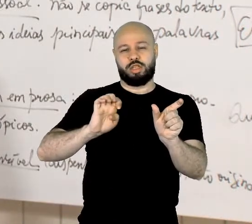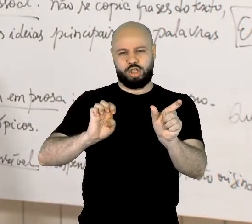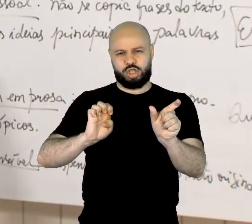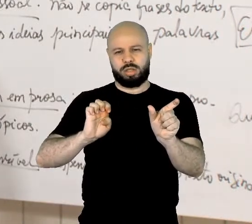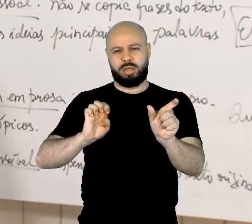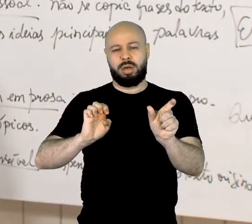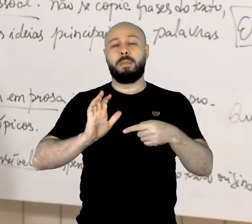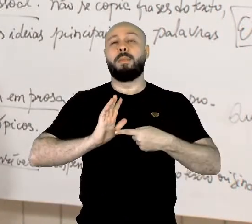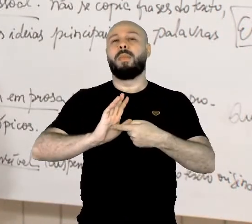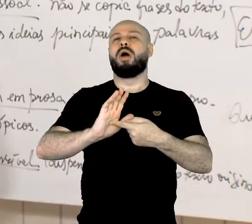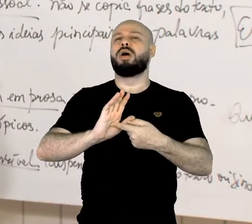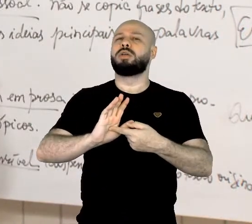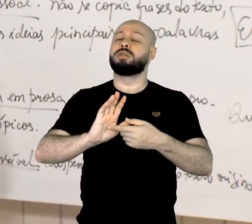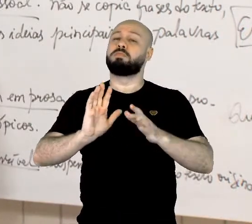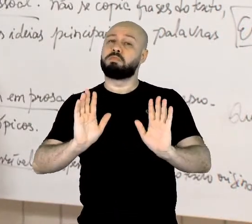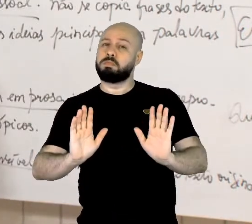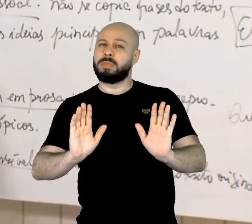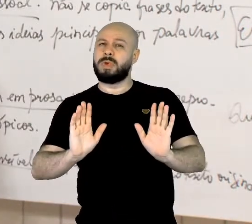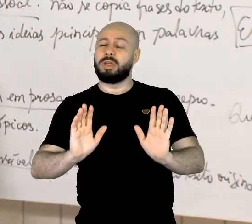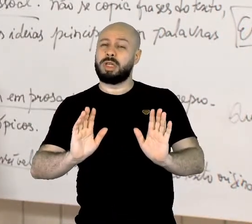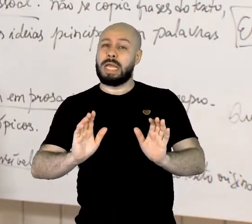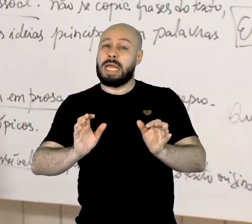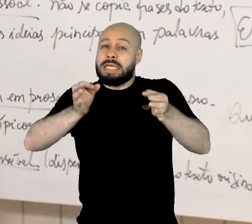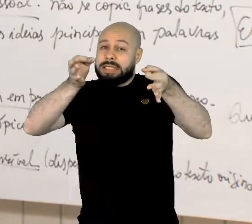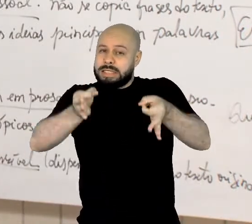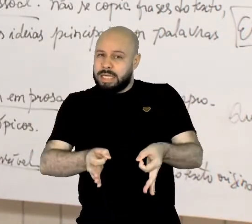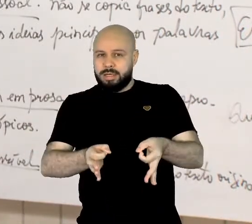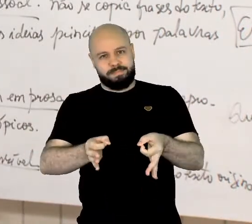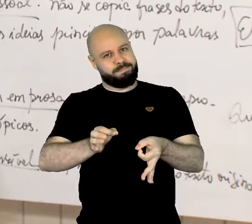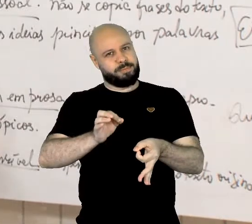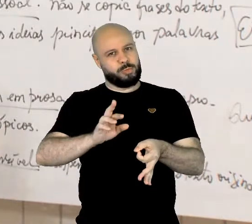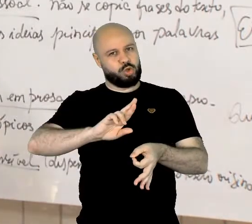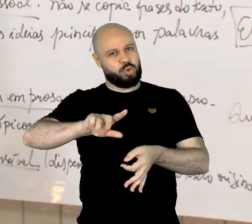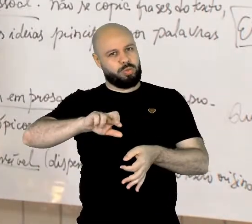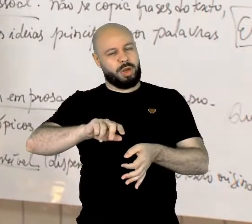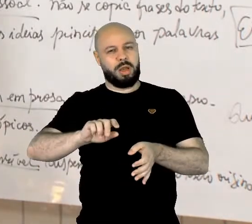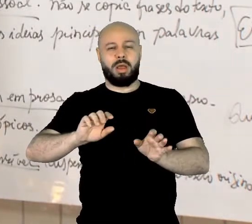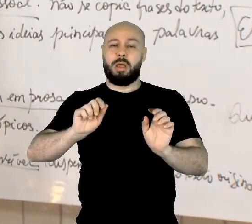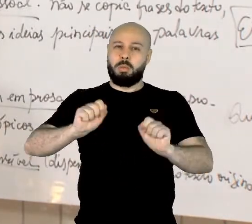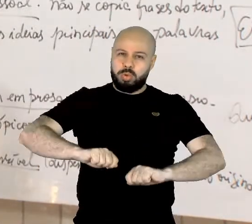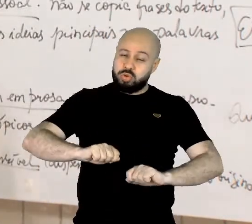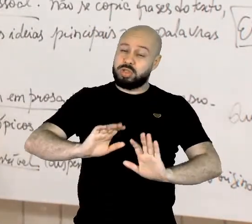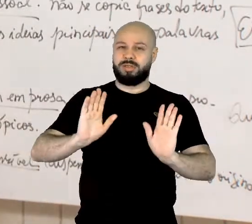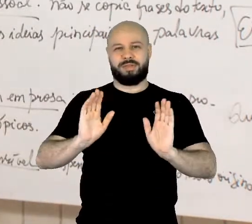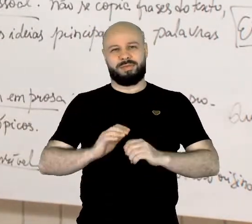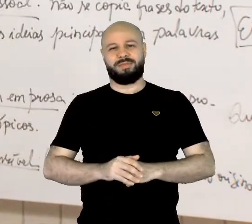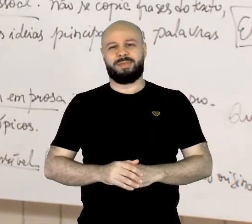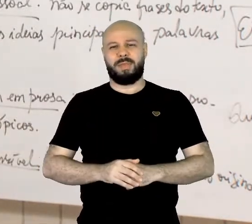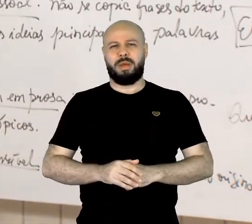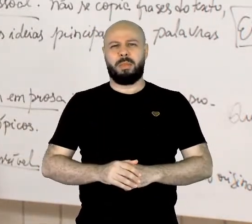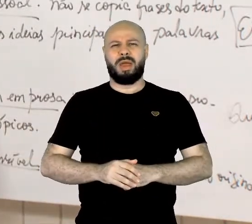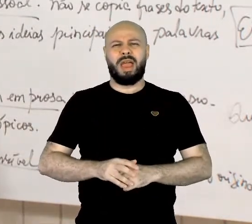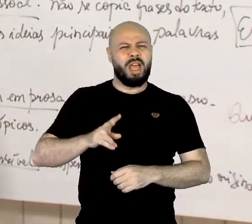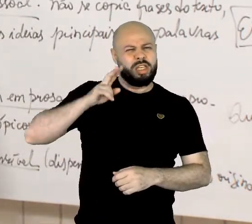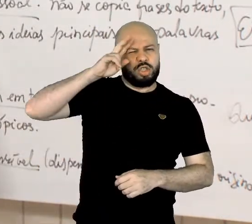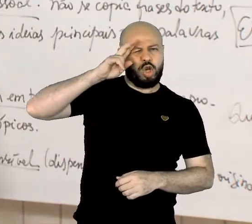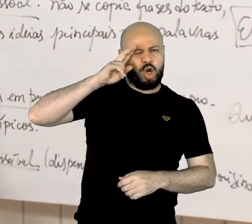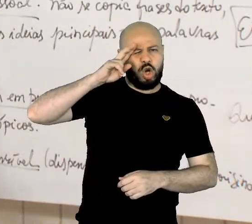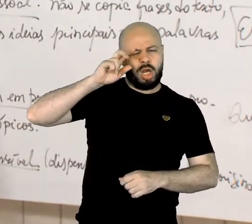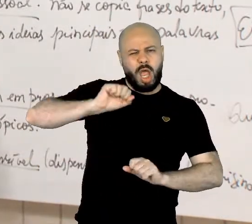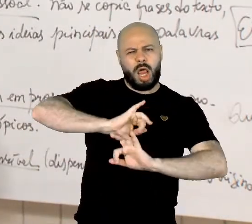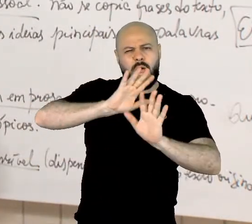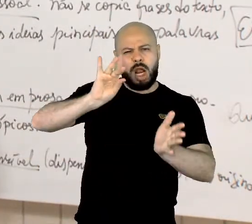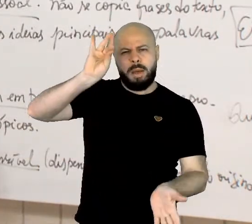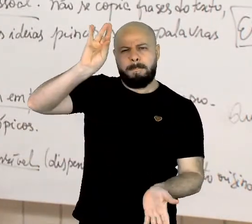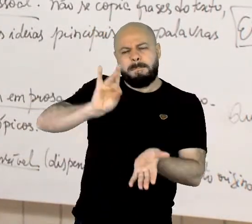Uma ação de um fato incerto. Não é certeza que aquela história retrata, que aquele